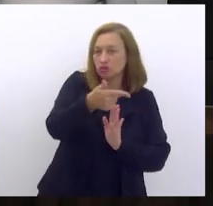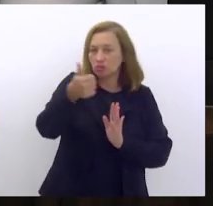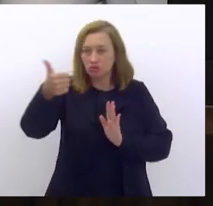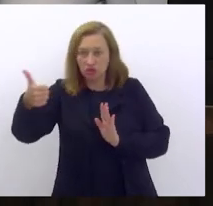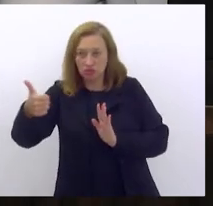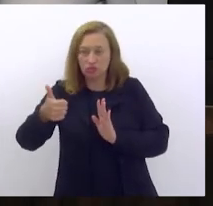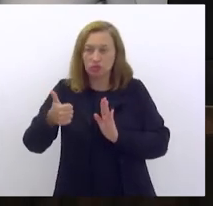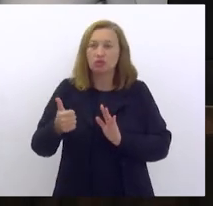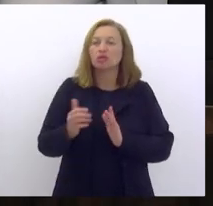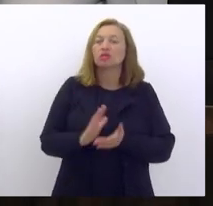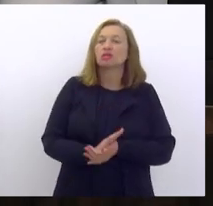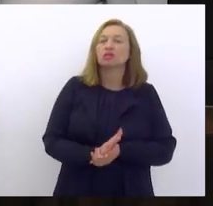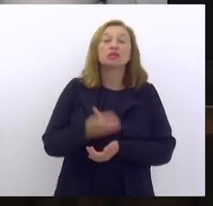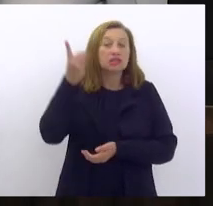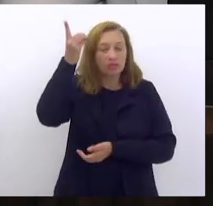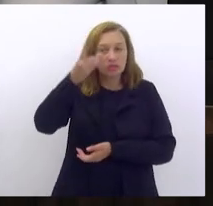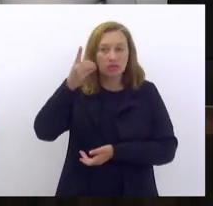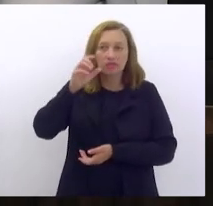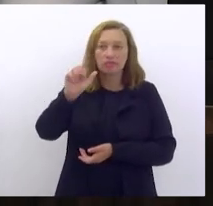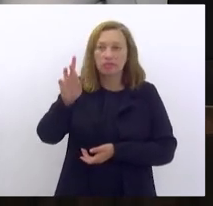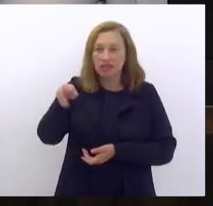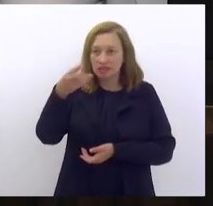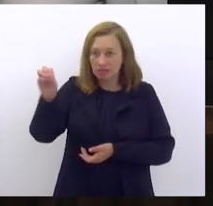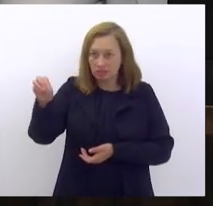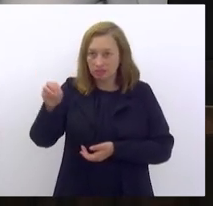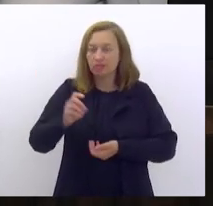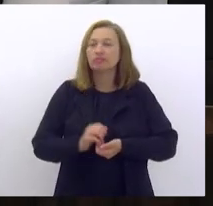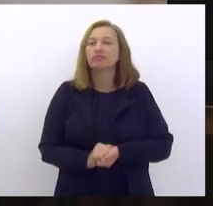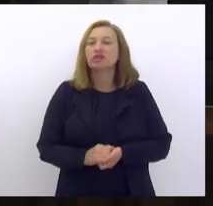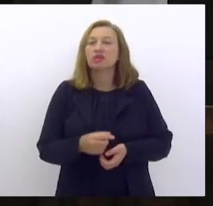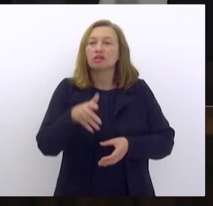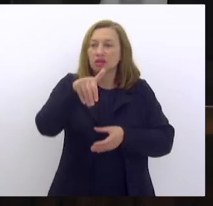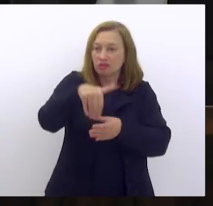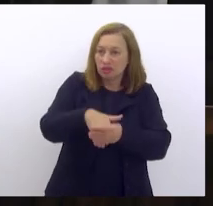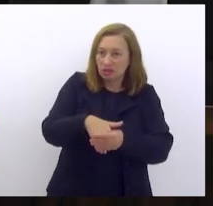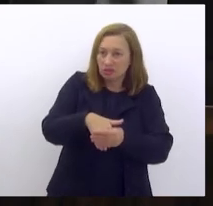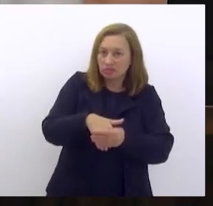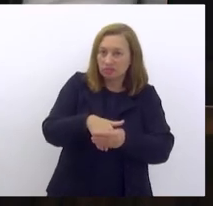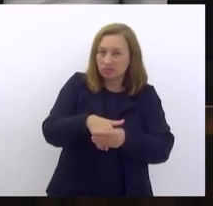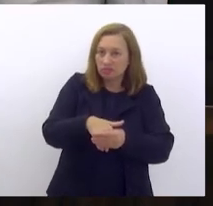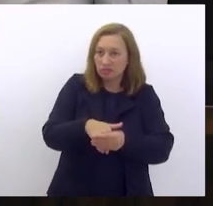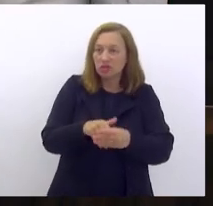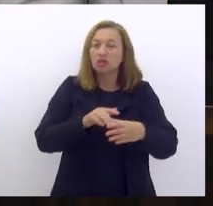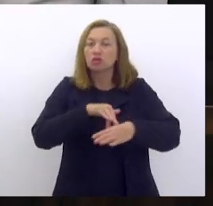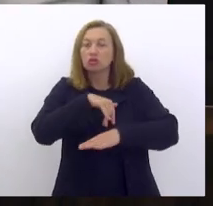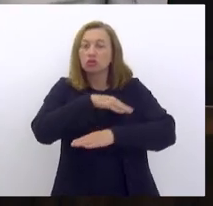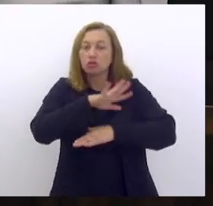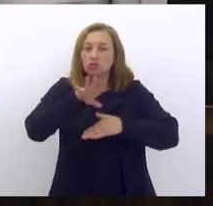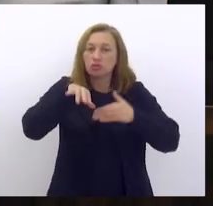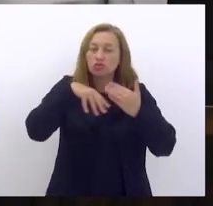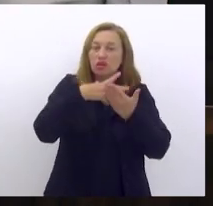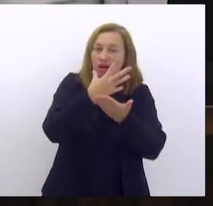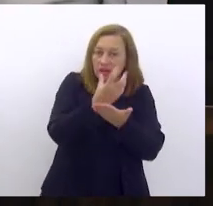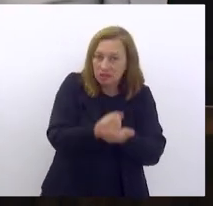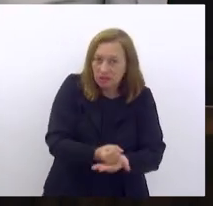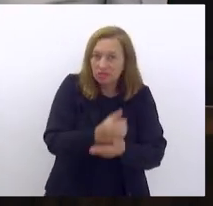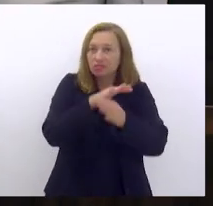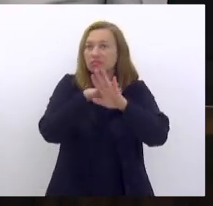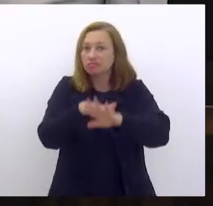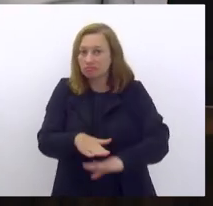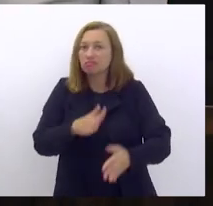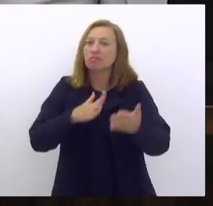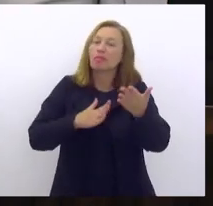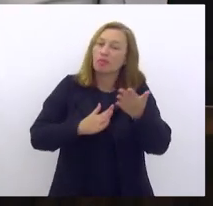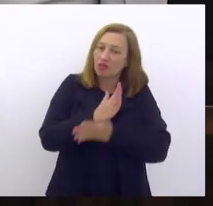5182/2021. Autor, deputado Brazão. Em votação, senhores que aprovam, permaneçam como